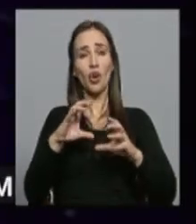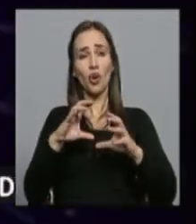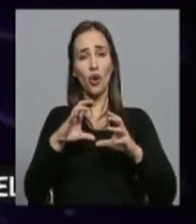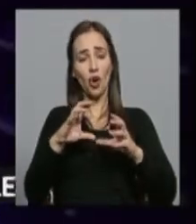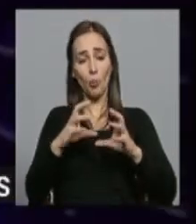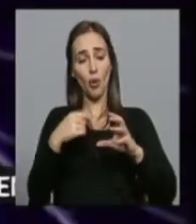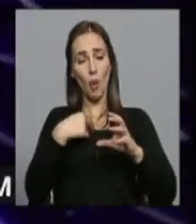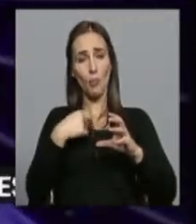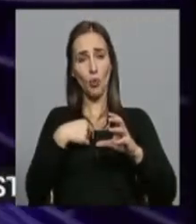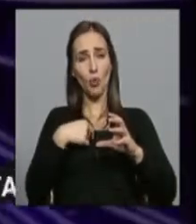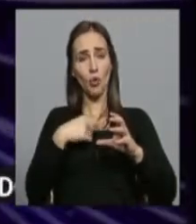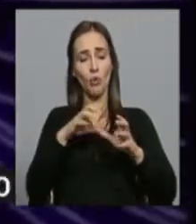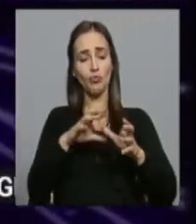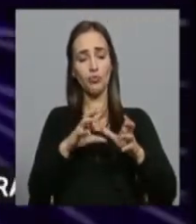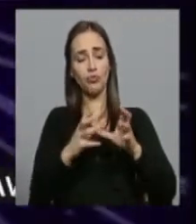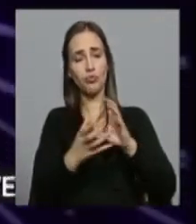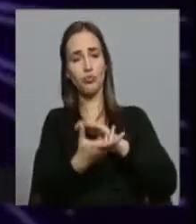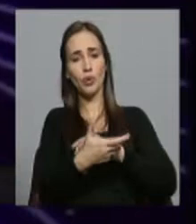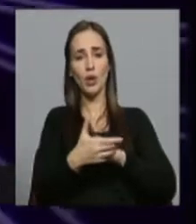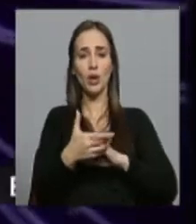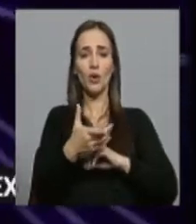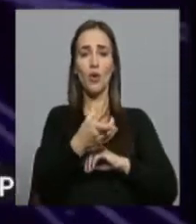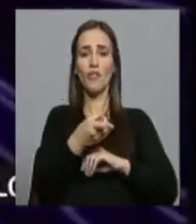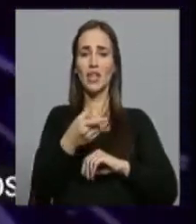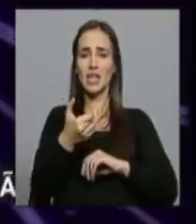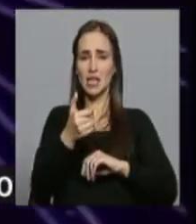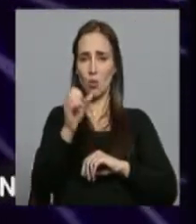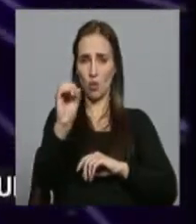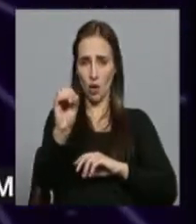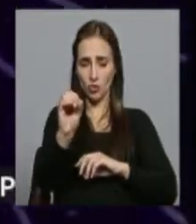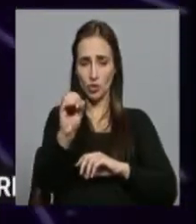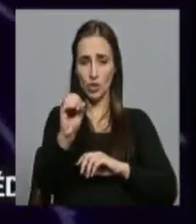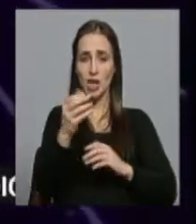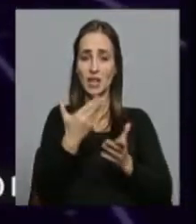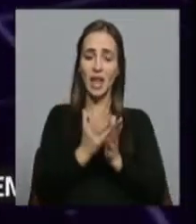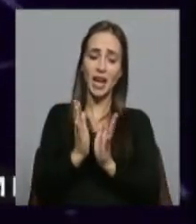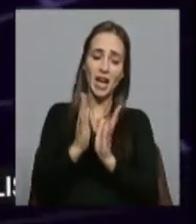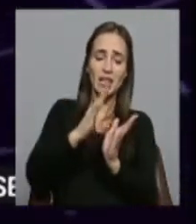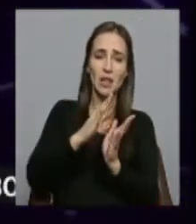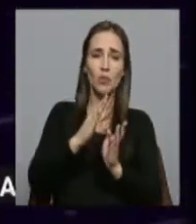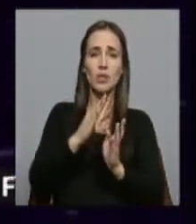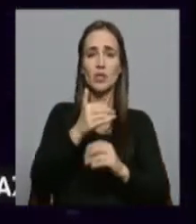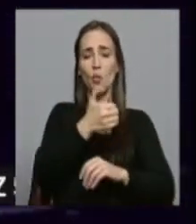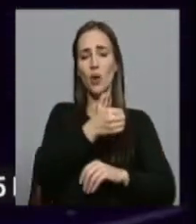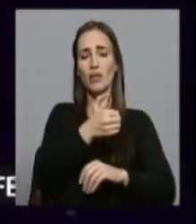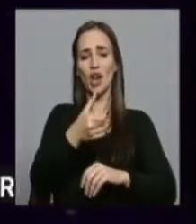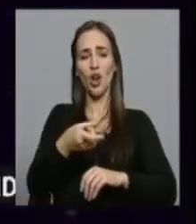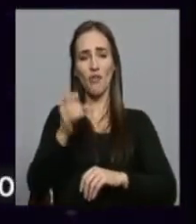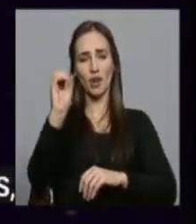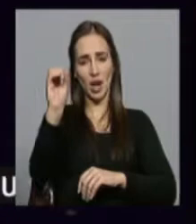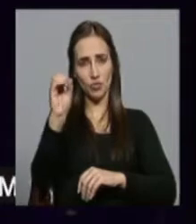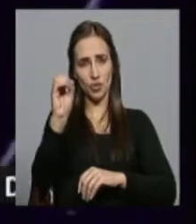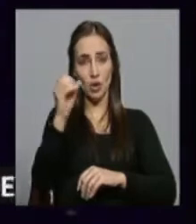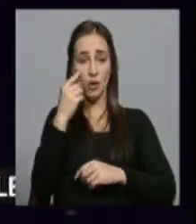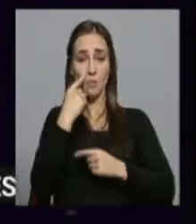próprio campo magnético de Urano tem uma inclinação de 59 graus face ao seu eixo de rotação, como mostra